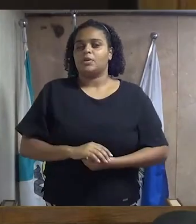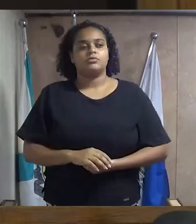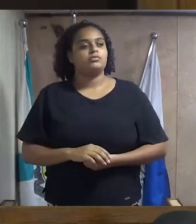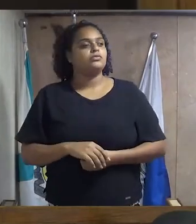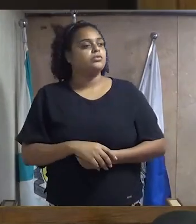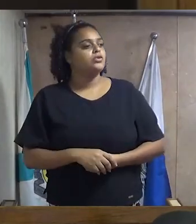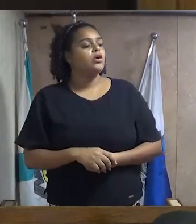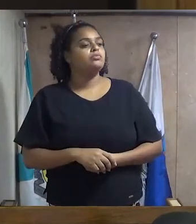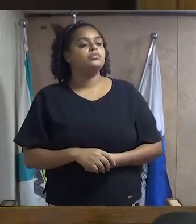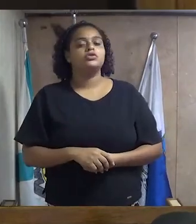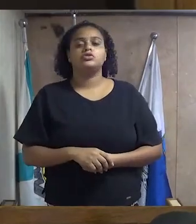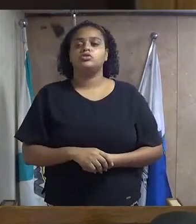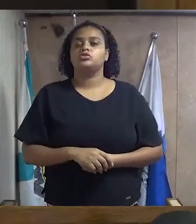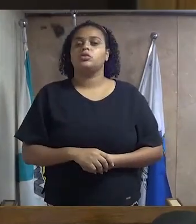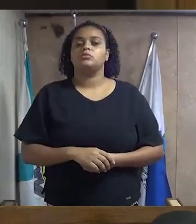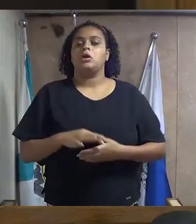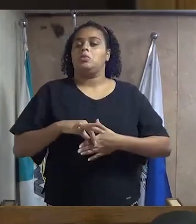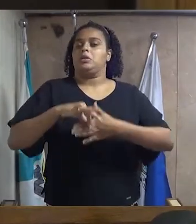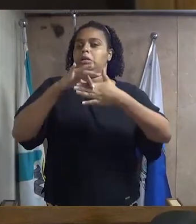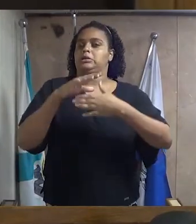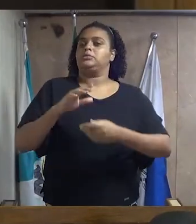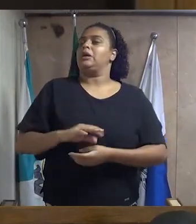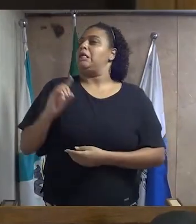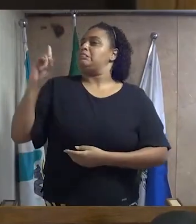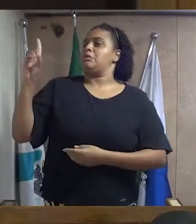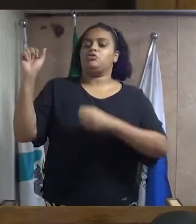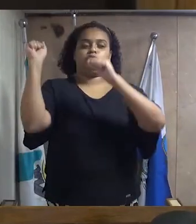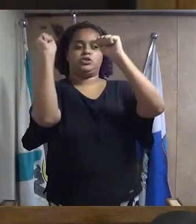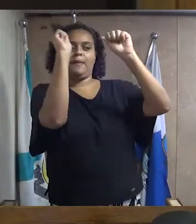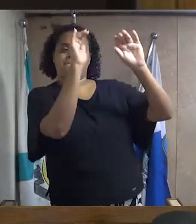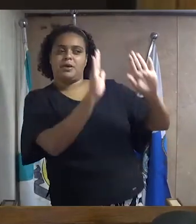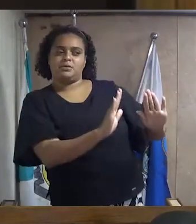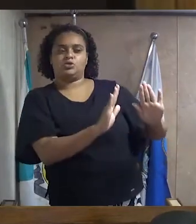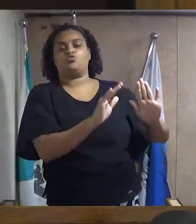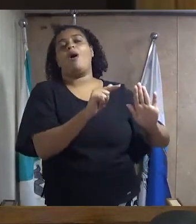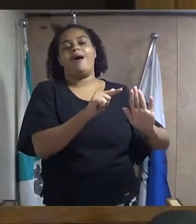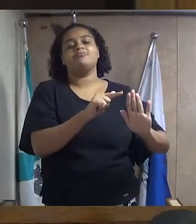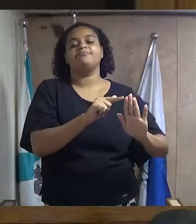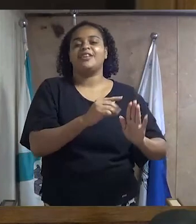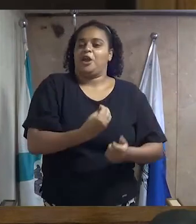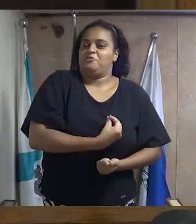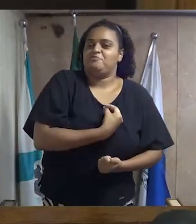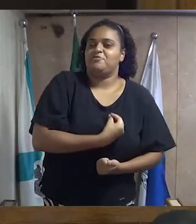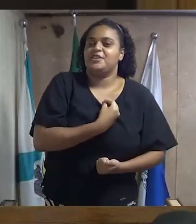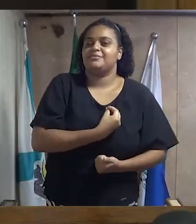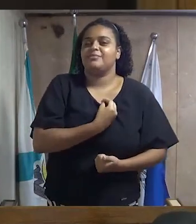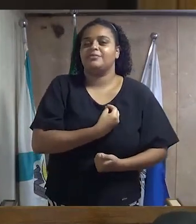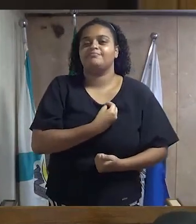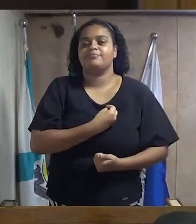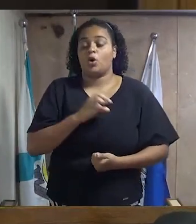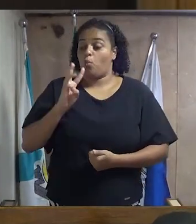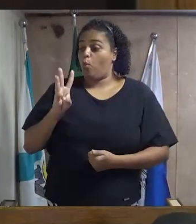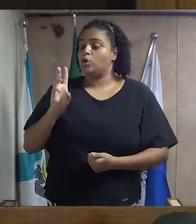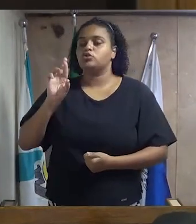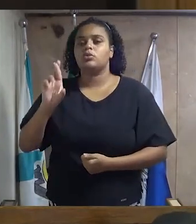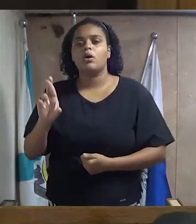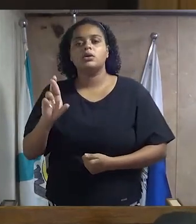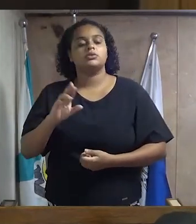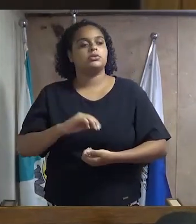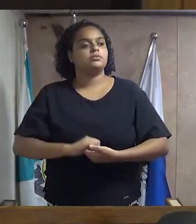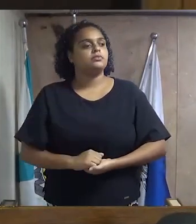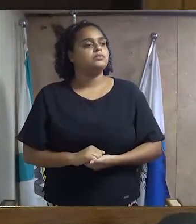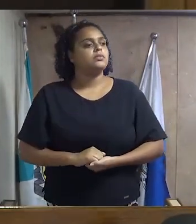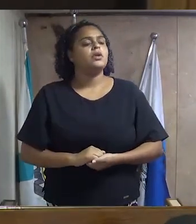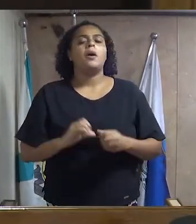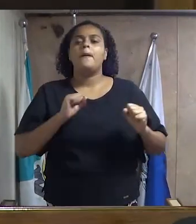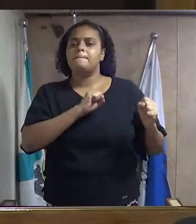merecedor de toda essa honra. Que Deus possa abençoar a vida do prefeito Washington Reis, para que nós possamos, em sinergia